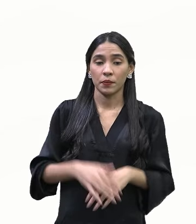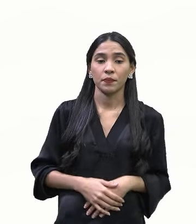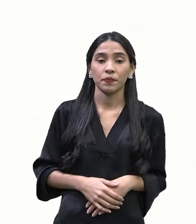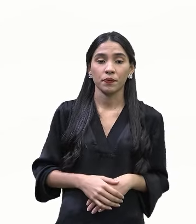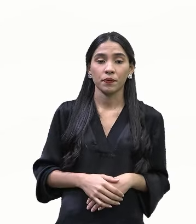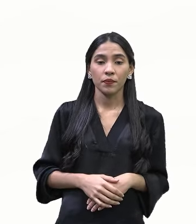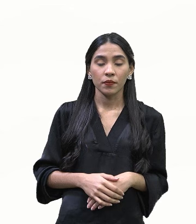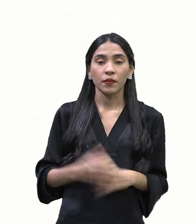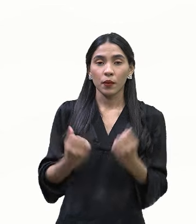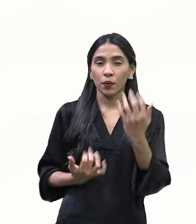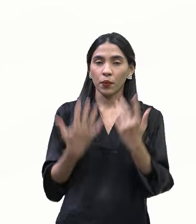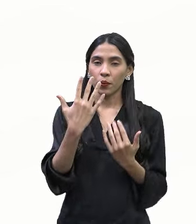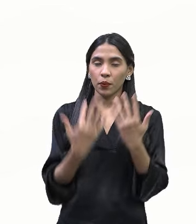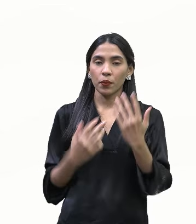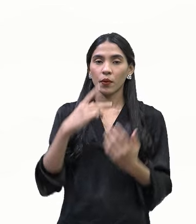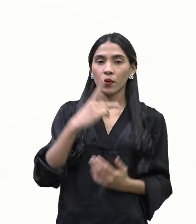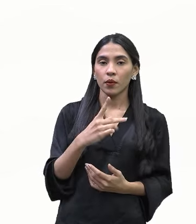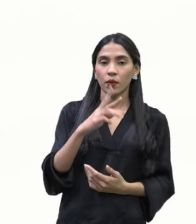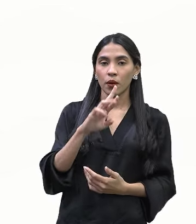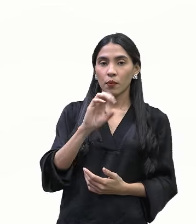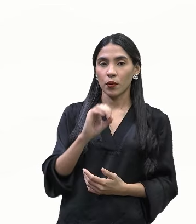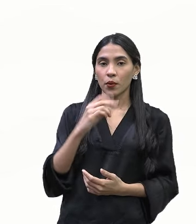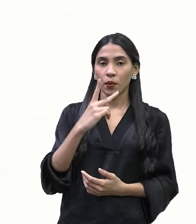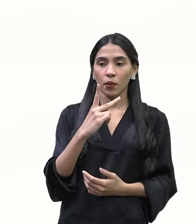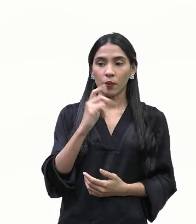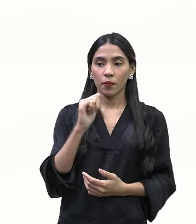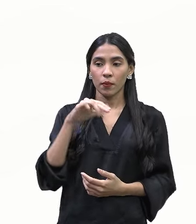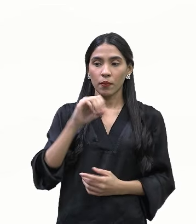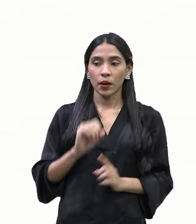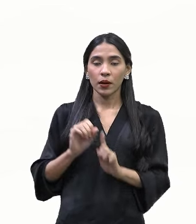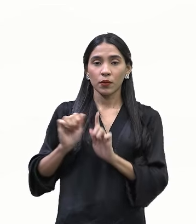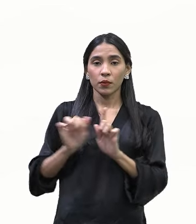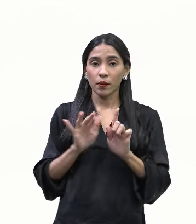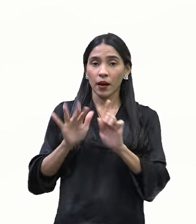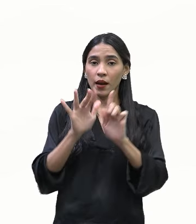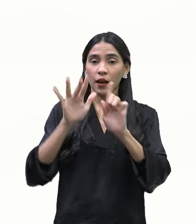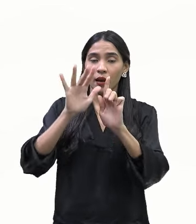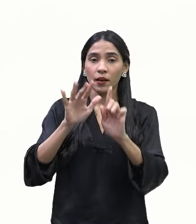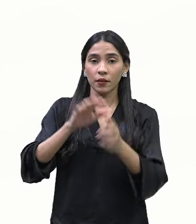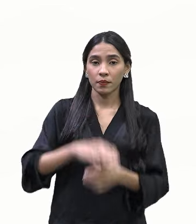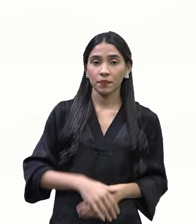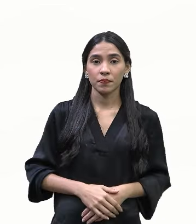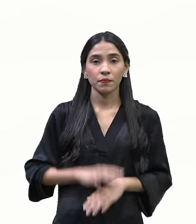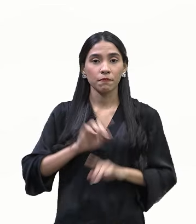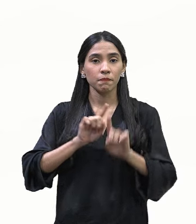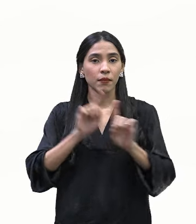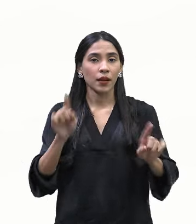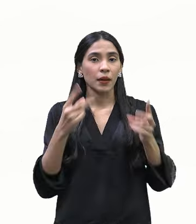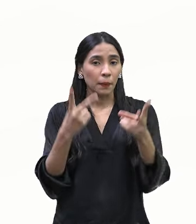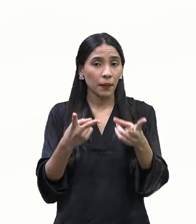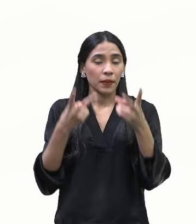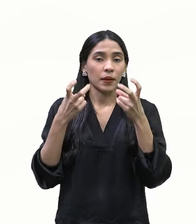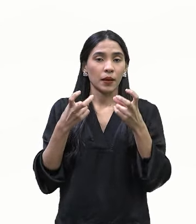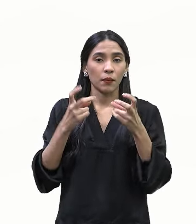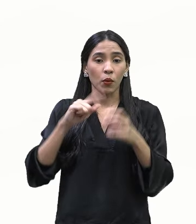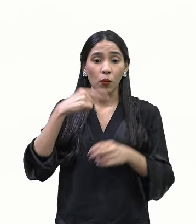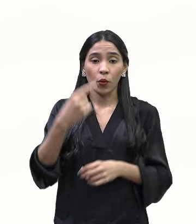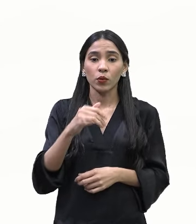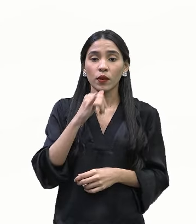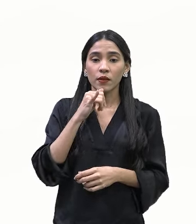aqui do propano, que vem de botijão de gás, também ocorre isso. Mas note esse último final aí.